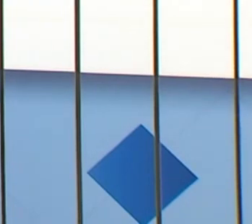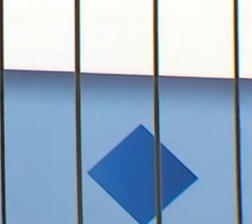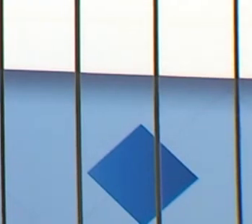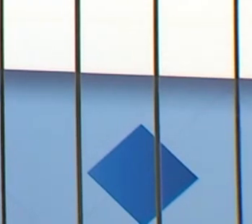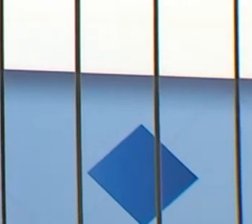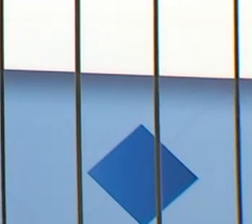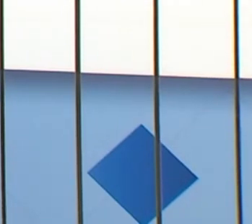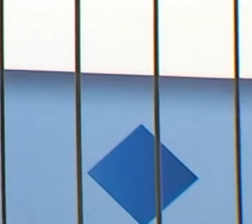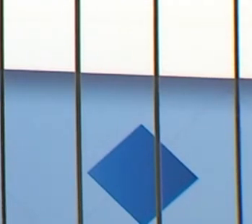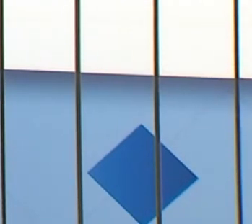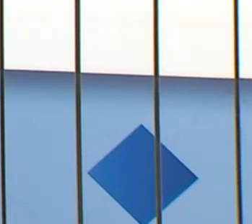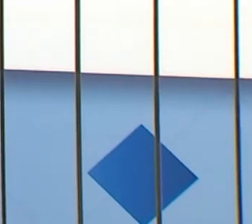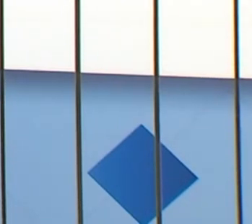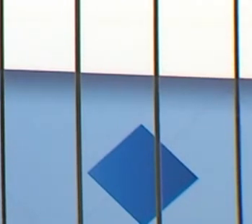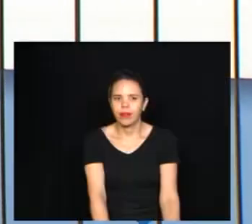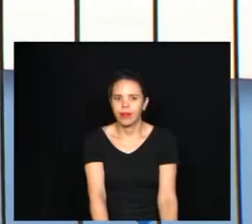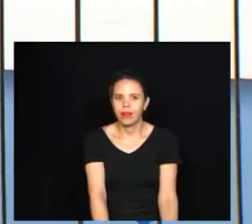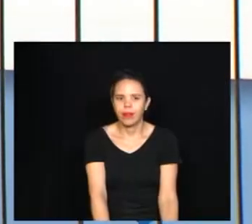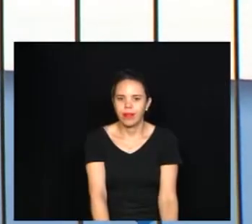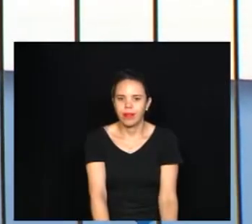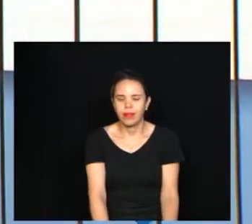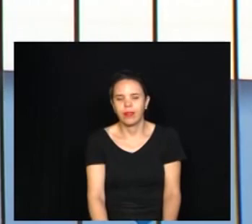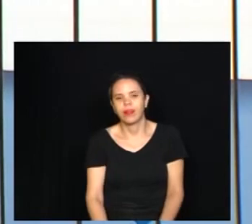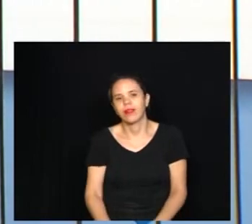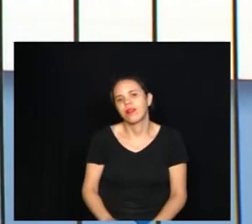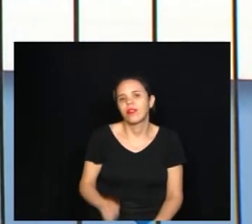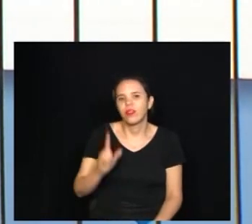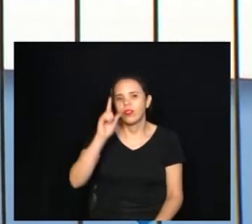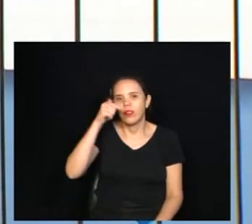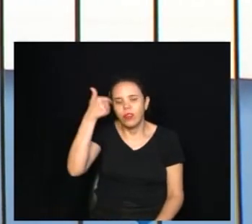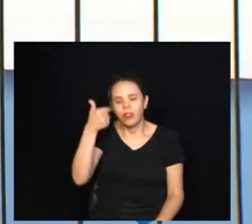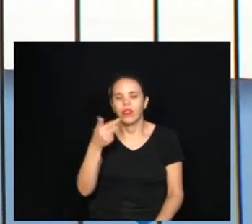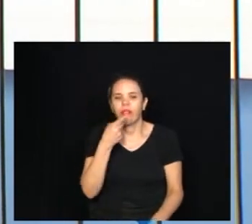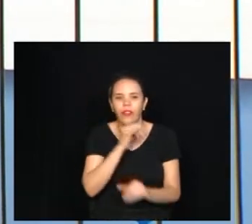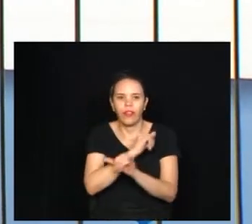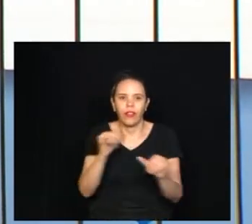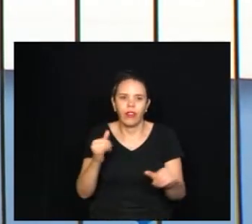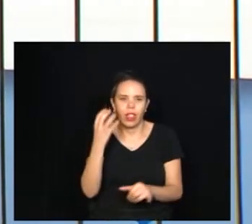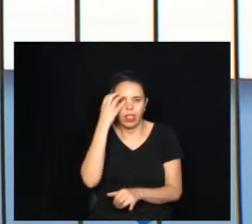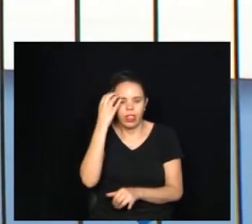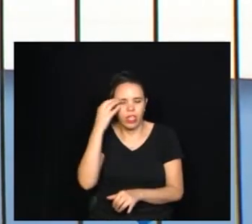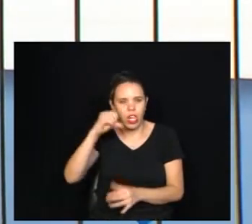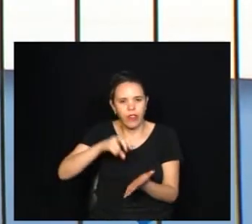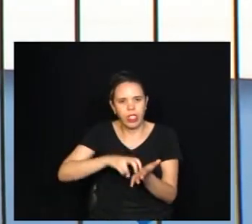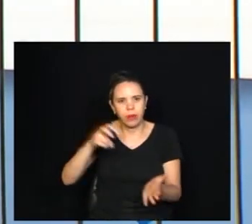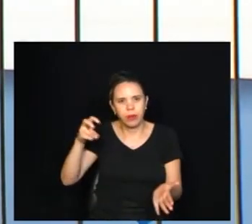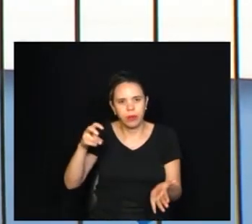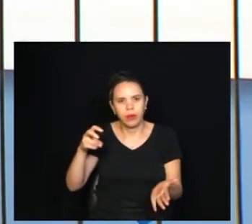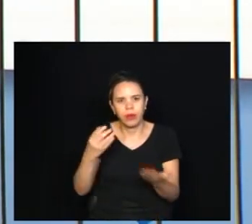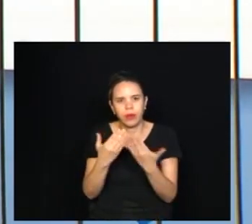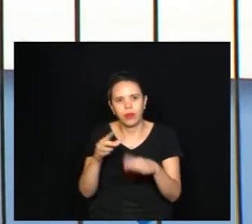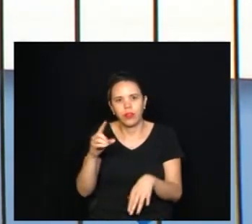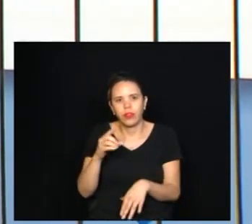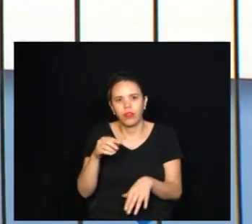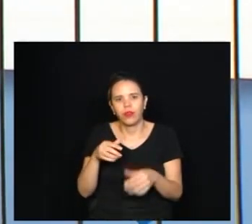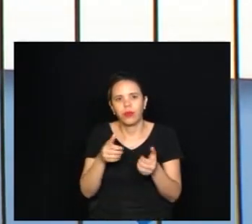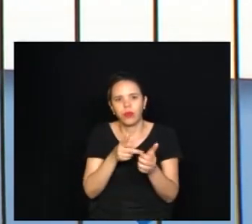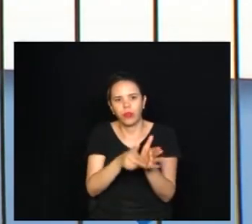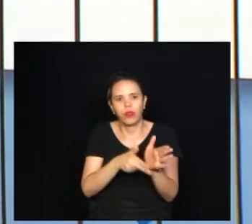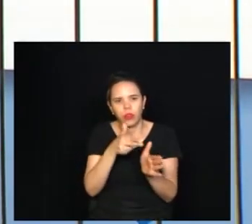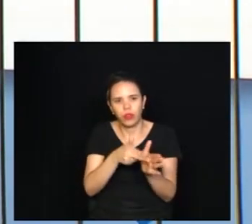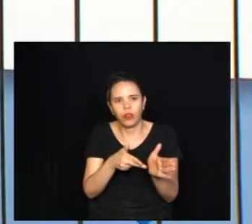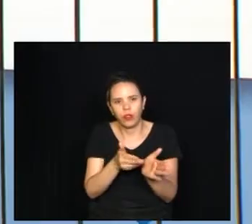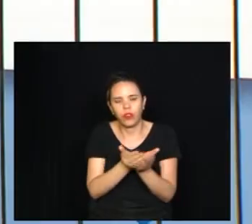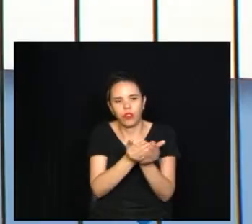domingo, 9 horas da manhã, lá no Portão 1 da Lagoa do Taquara, ali na entrada dos bondinhos, perto da